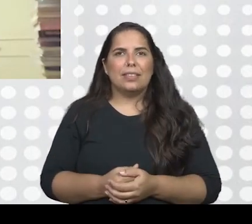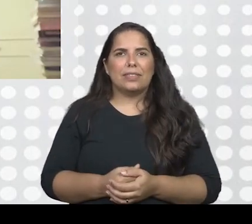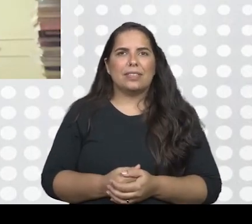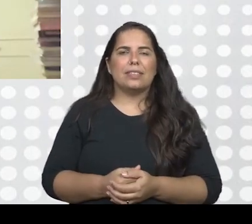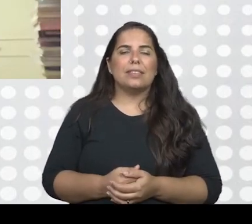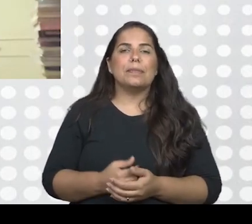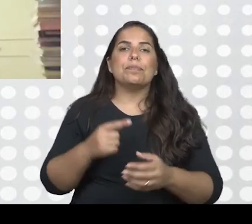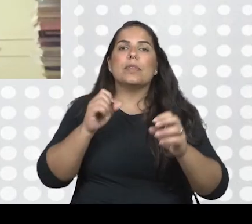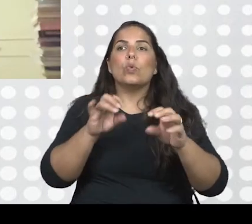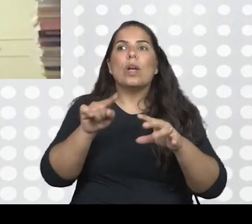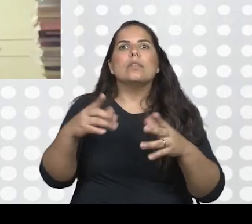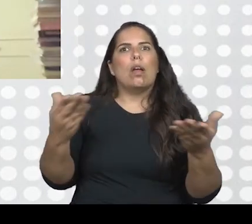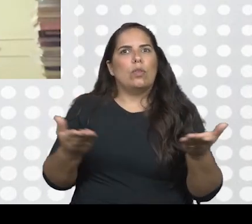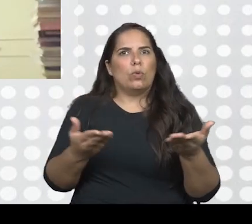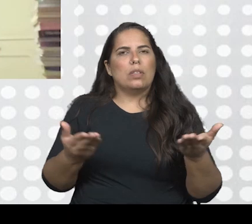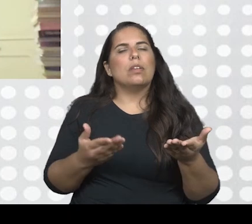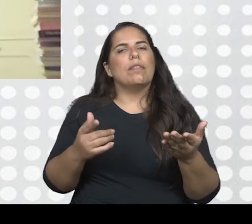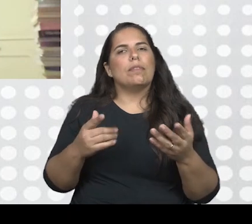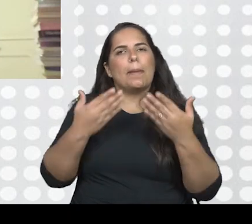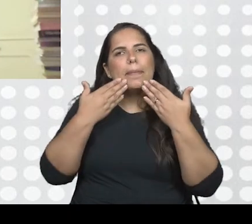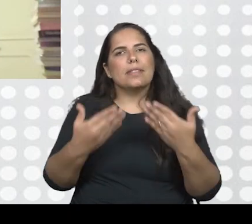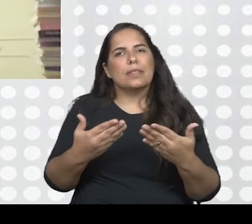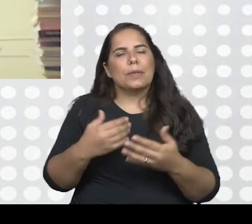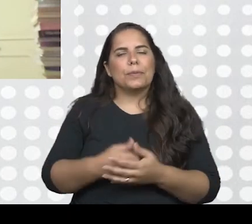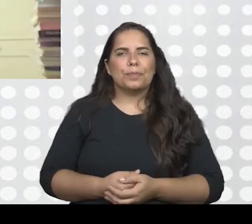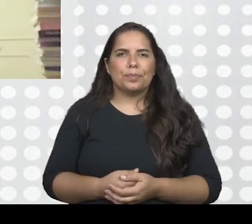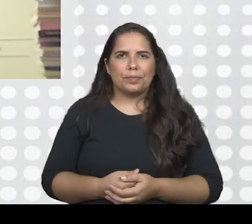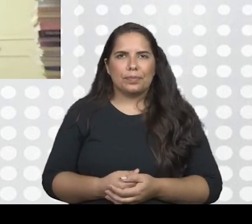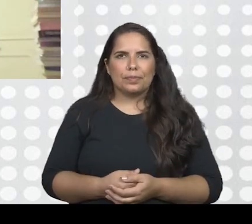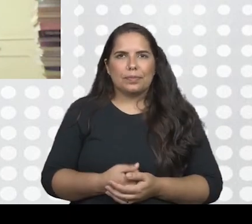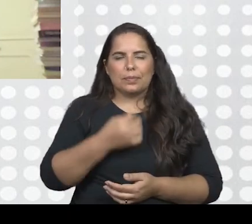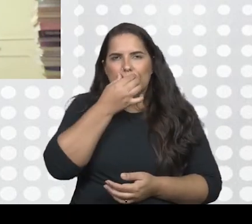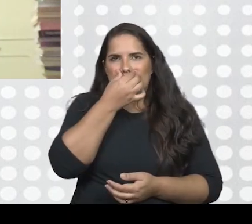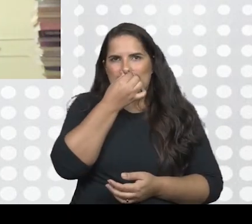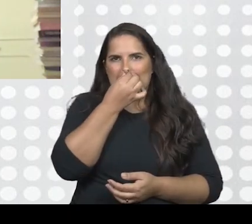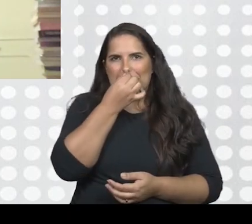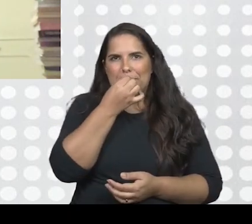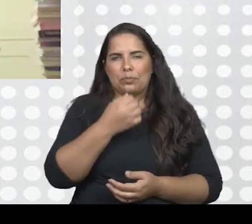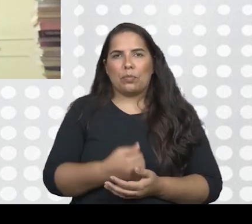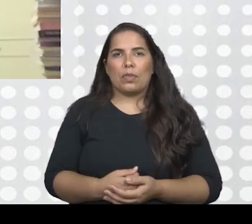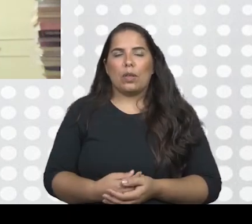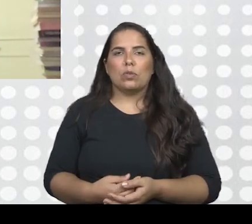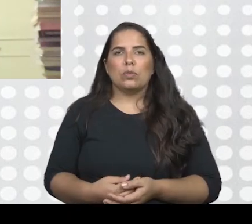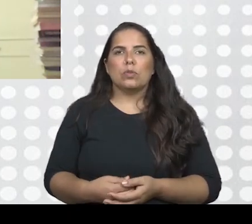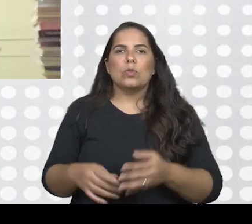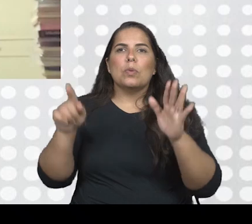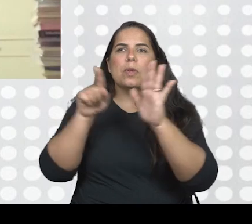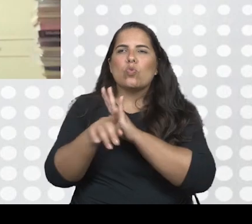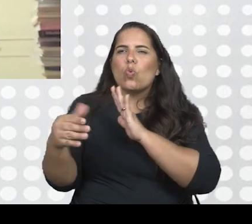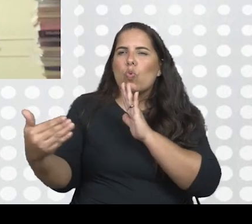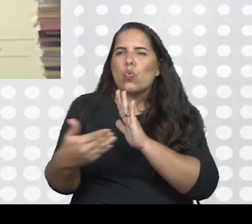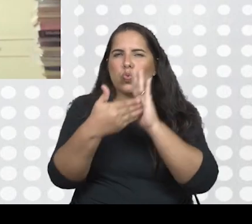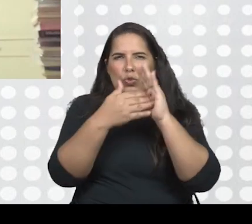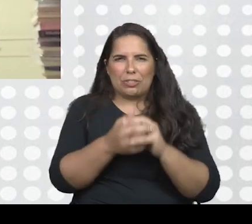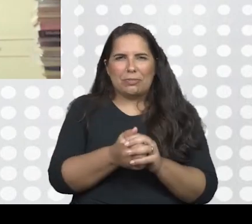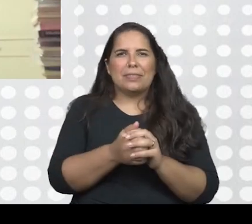que a educação na atualidade vem apresentando. Agora nós iremos para a nossa última pergunta,